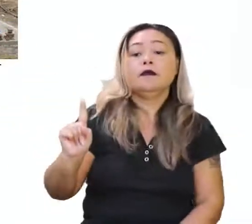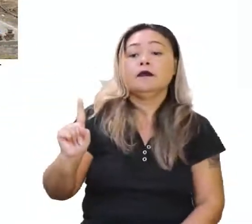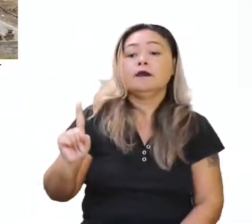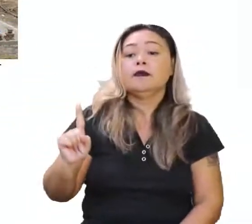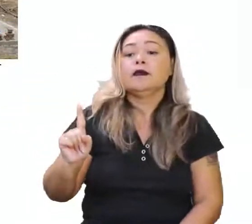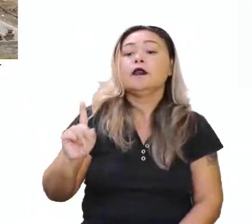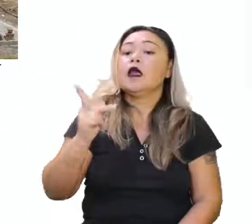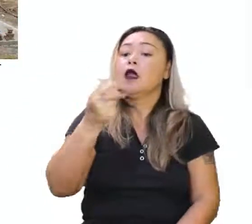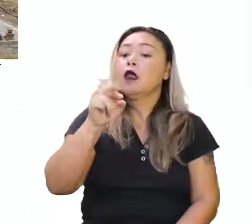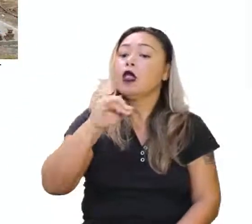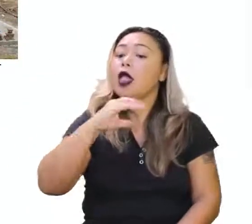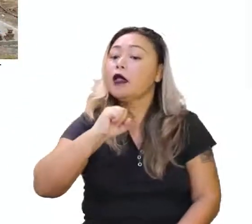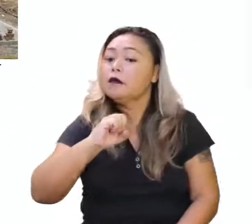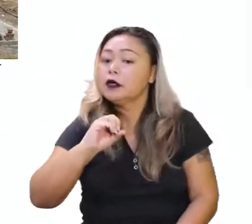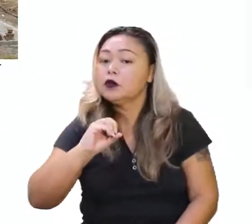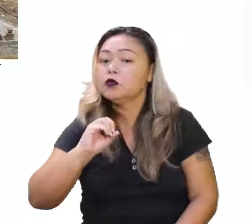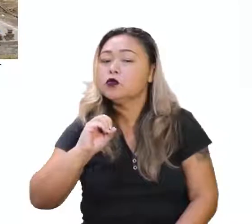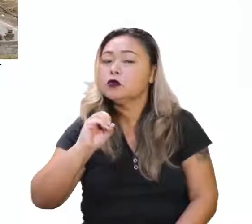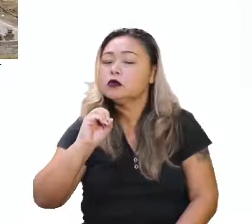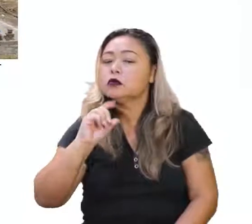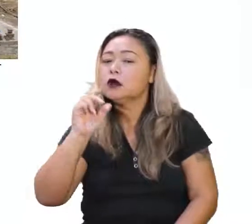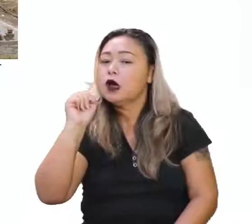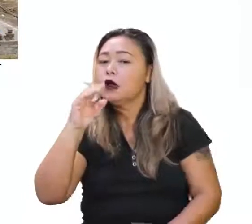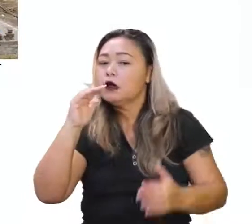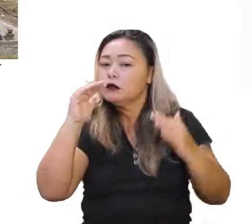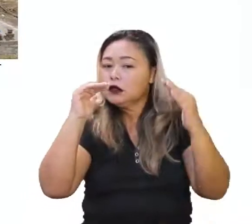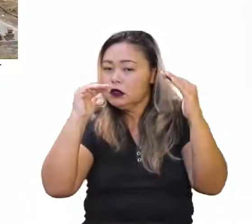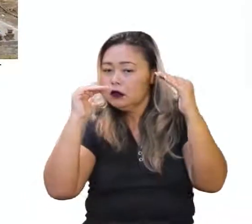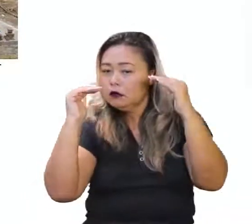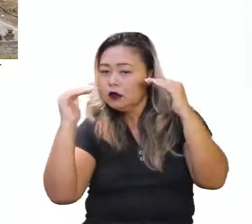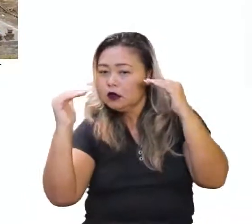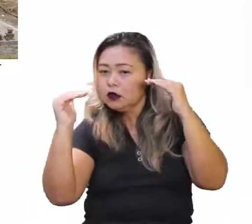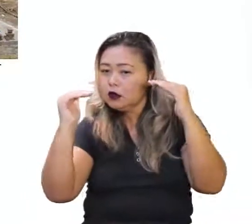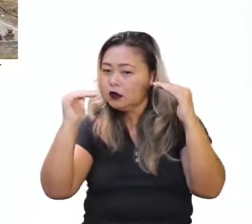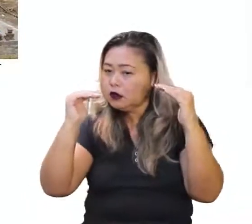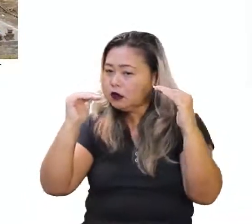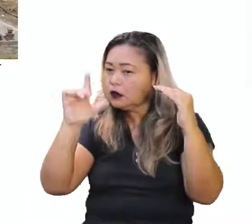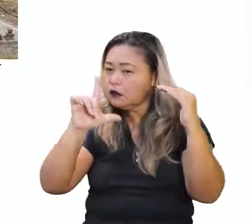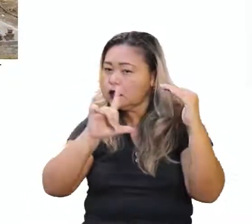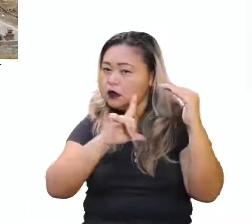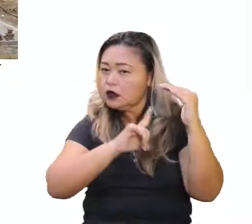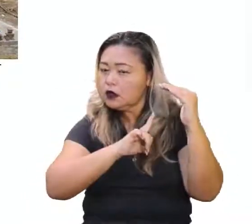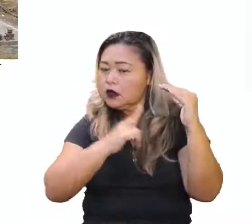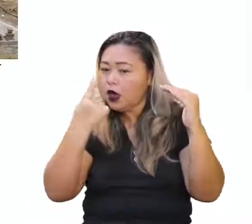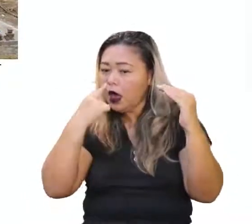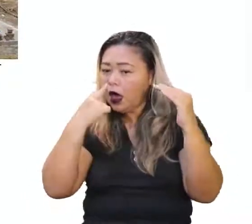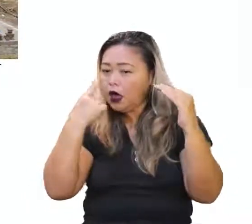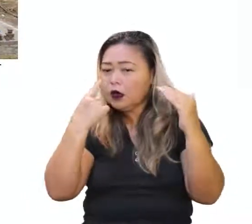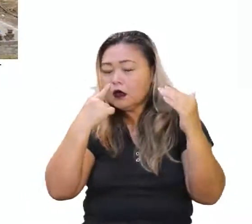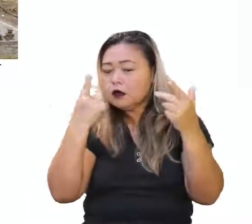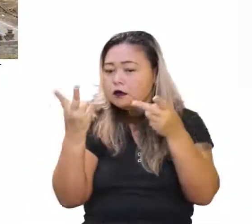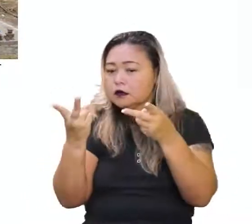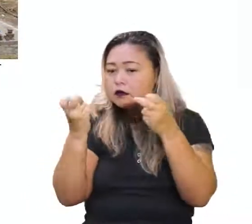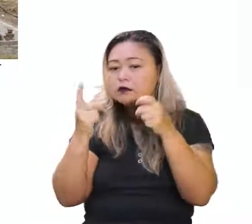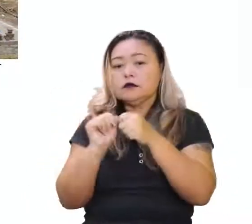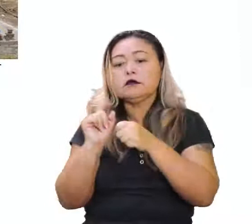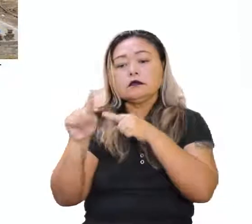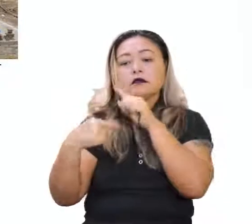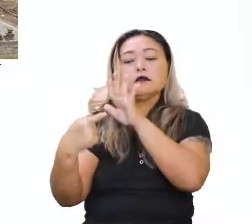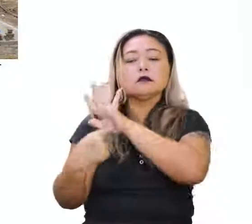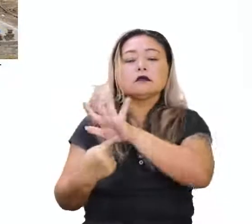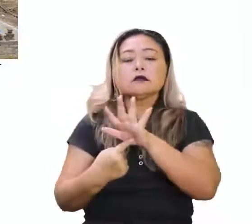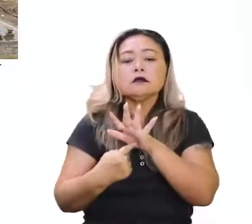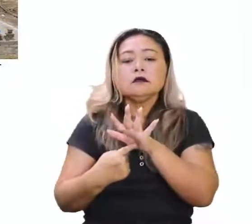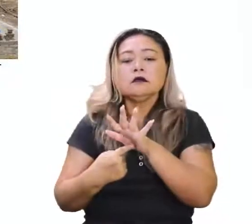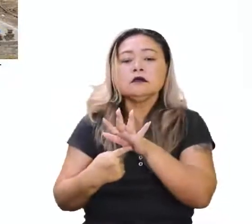o aprisco, ele tem uma declividade, tem essa diferença, essa peculiaridade que nós vamos mostrar daqui a pouco